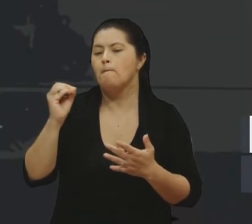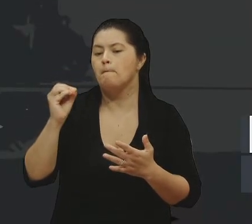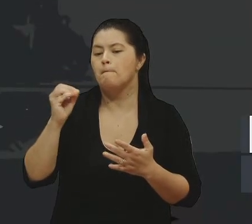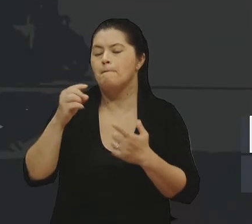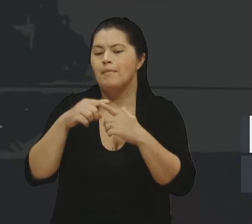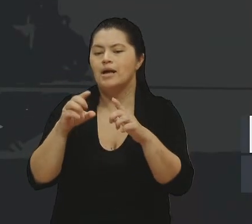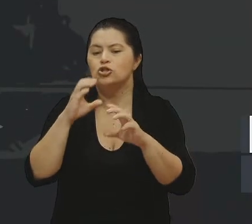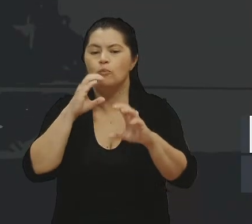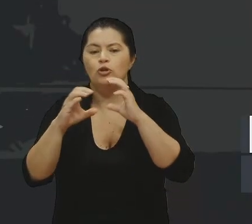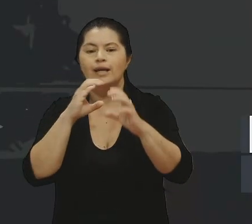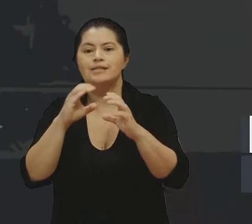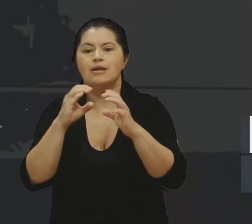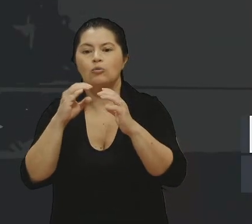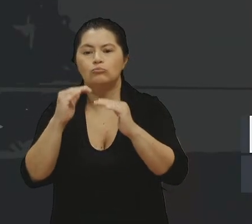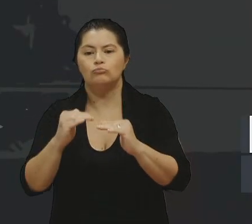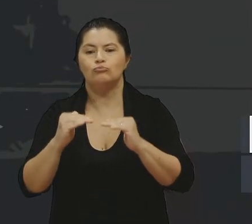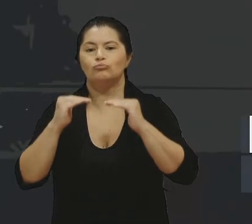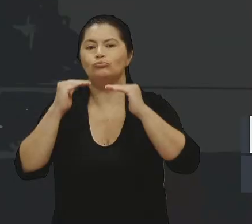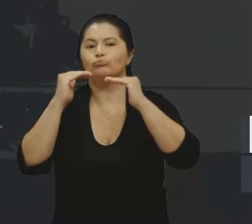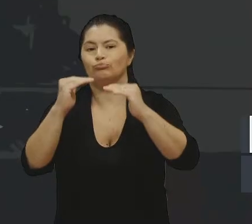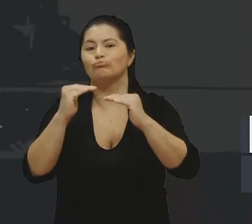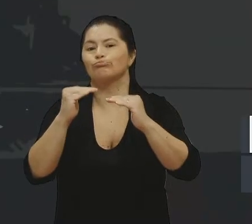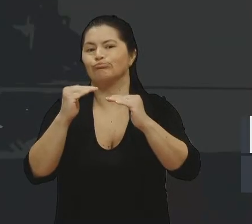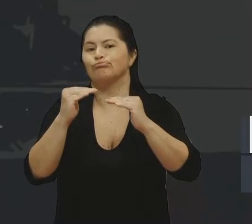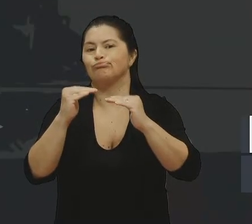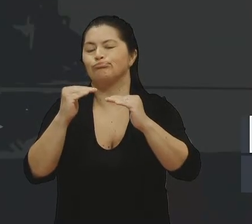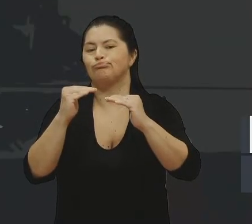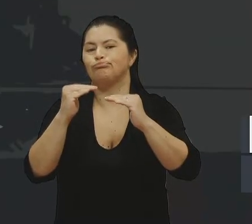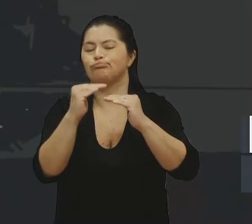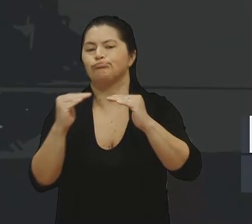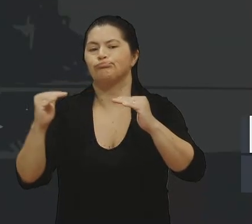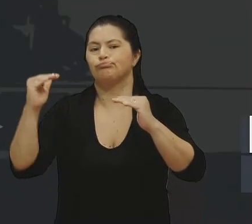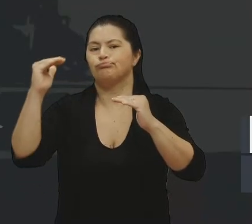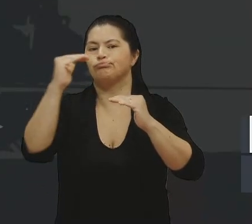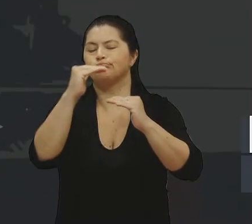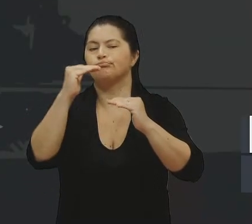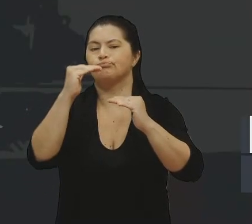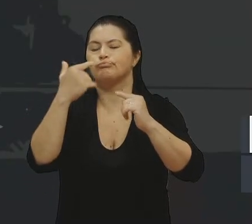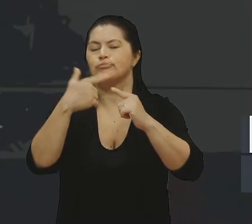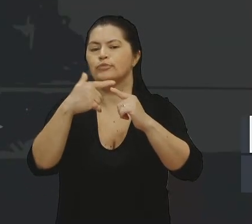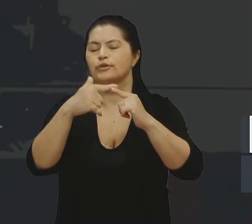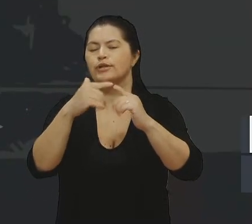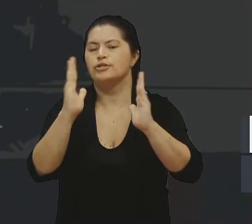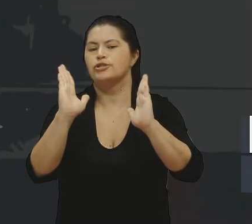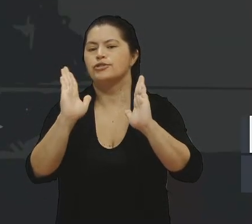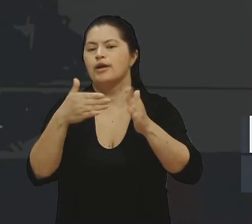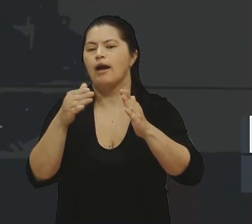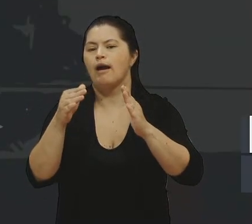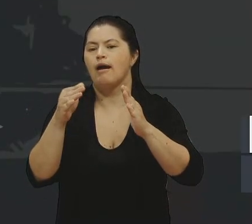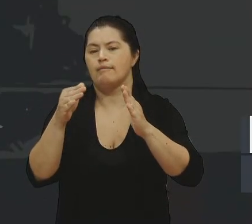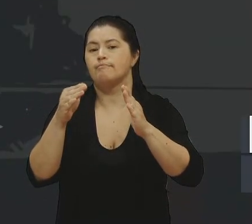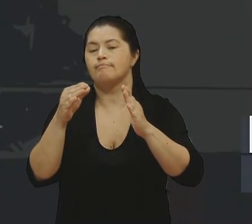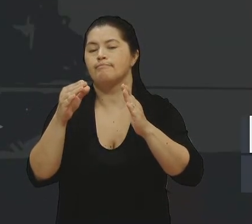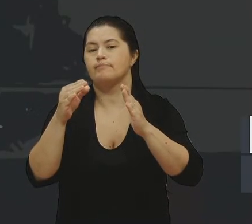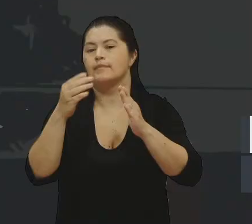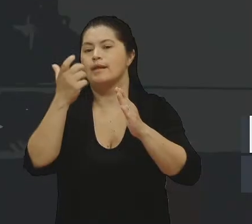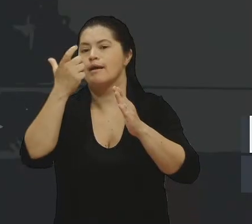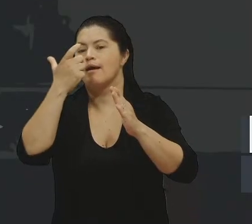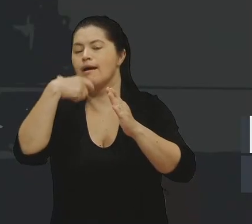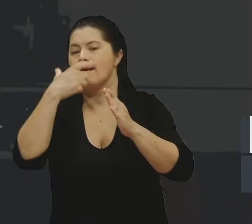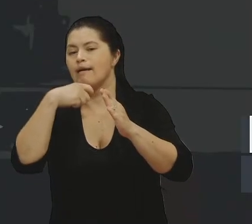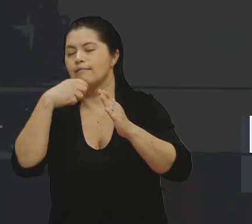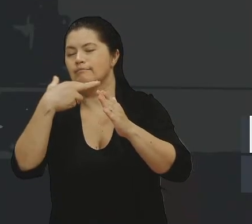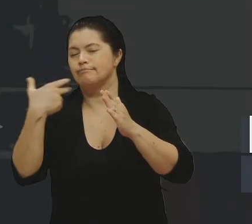posicionamento dela coloca ela num status acima da Motorola. Por quê? Porque ela se posiciona já muito mais olhando para a Apple, que inevitavelmente é a líder